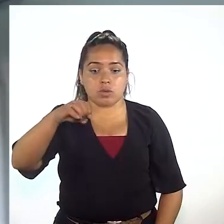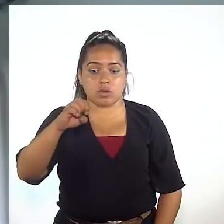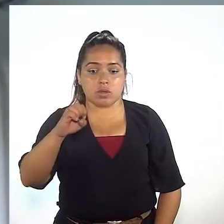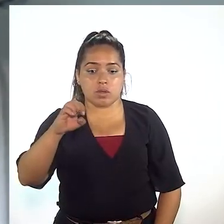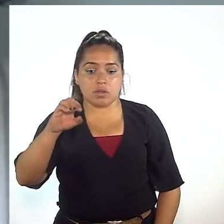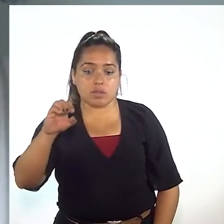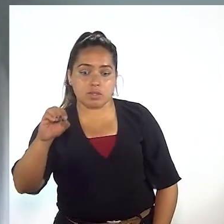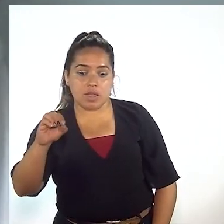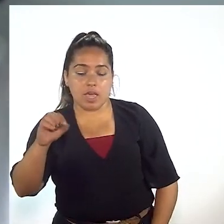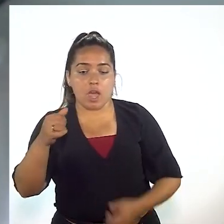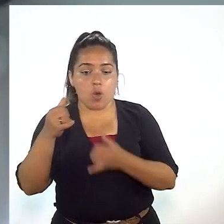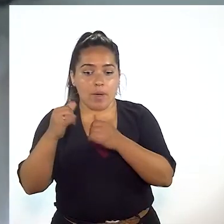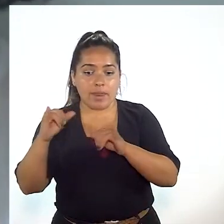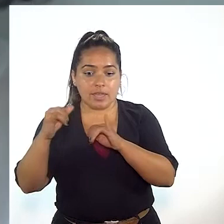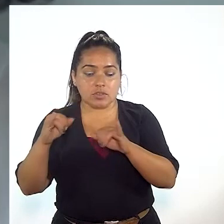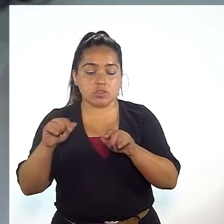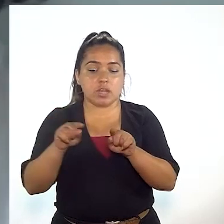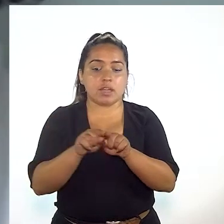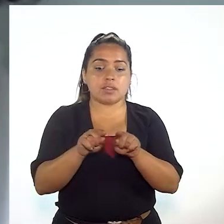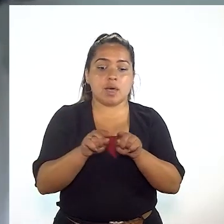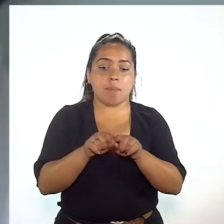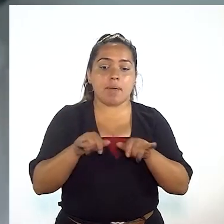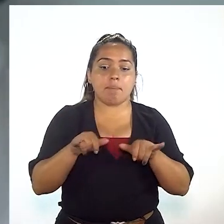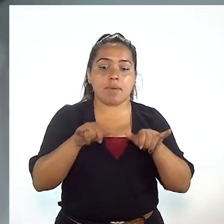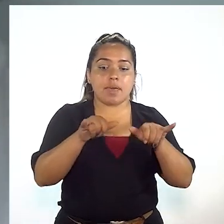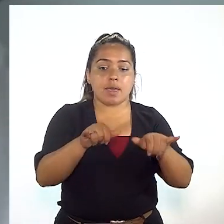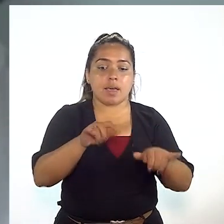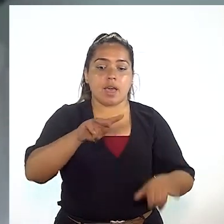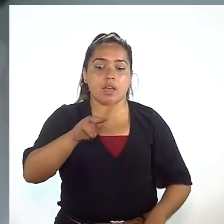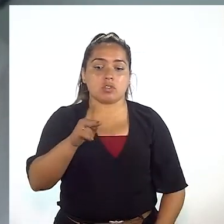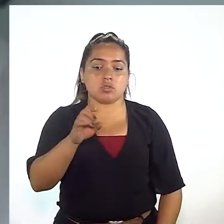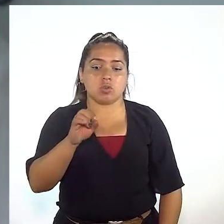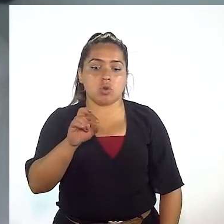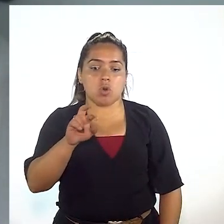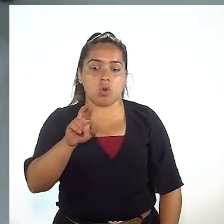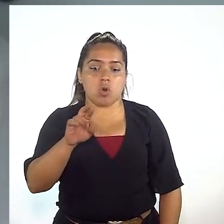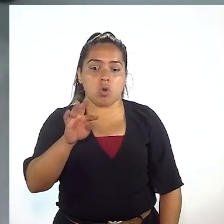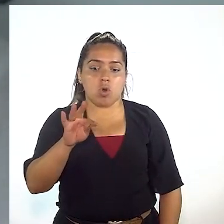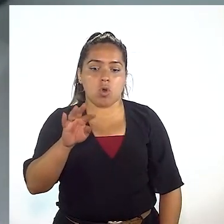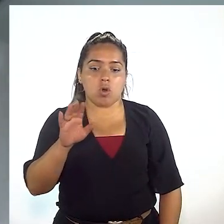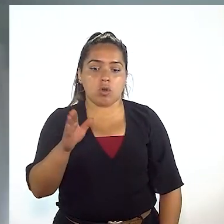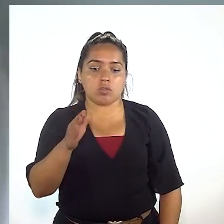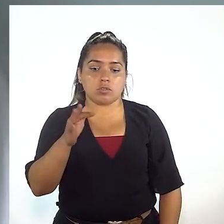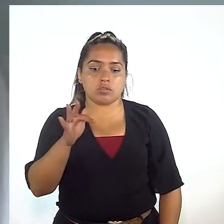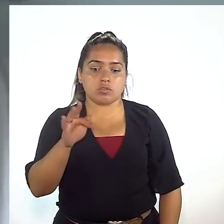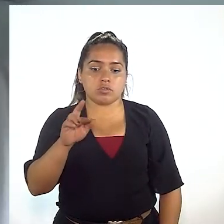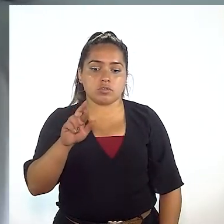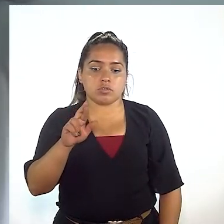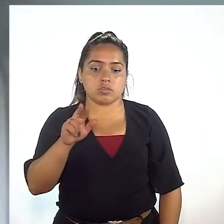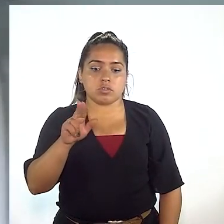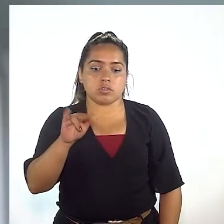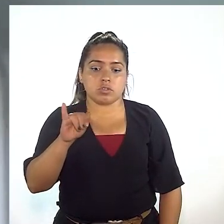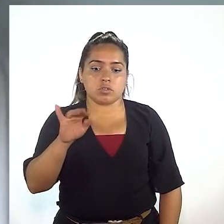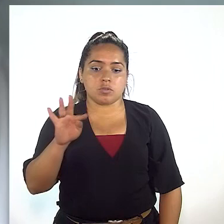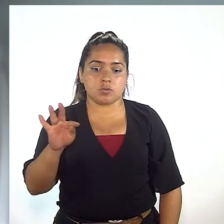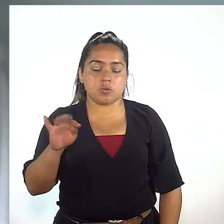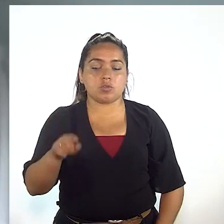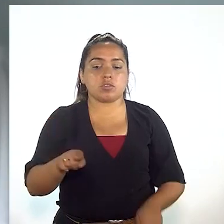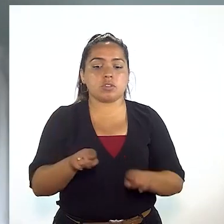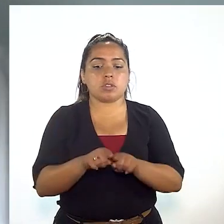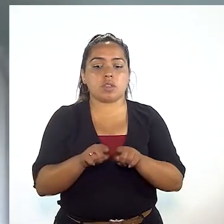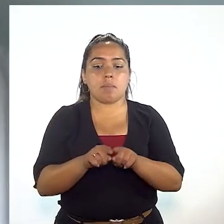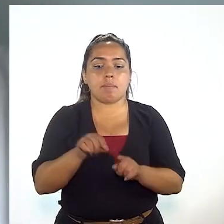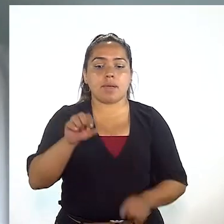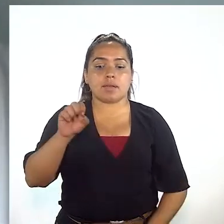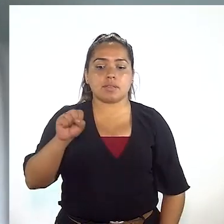aqui esse super encontro, o Instituto Neoenergia, o Instituto Eclos, o Hortifruti, a Cital